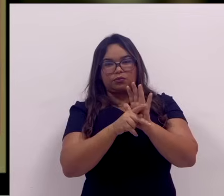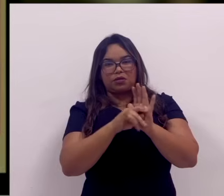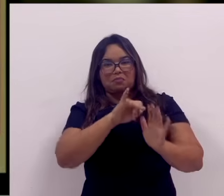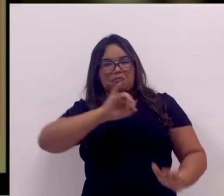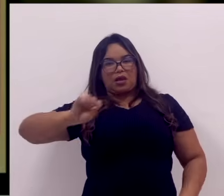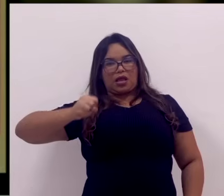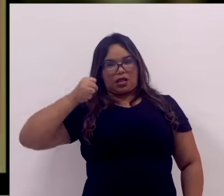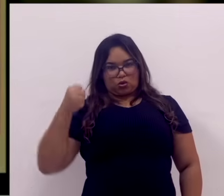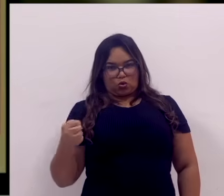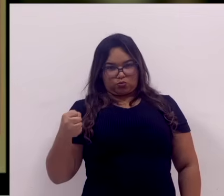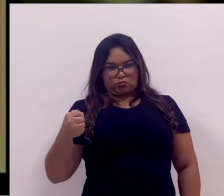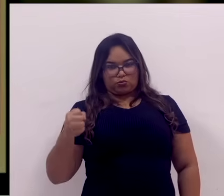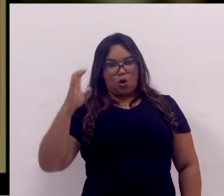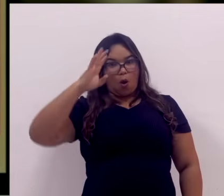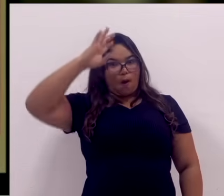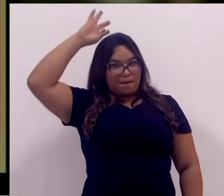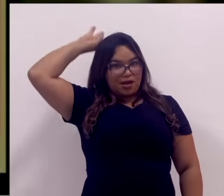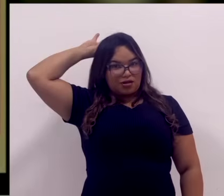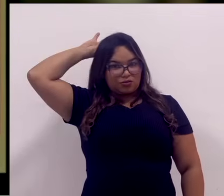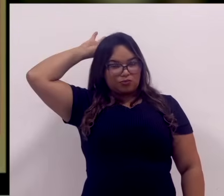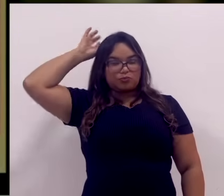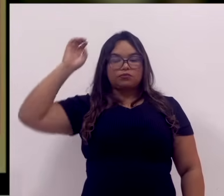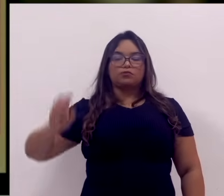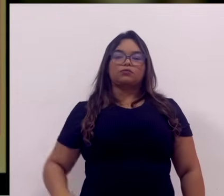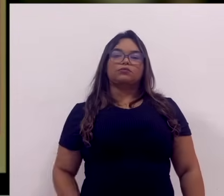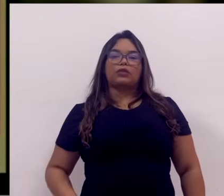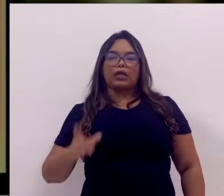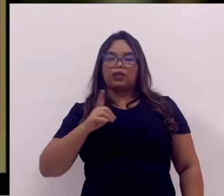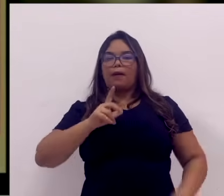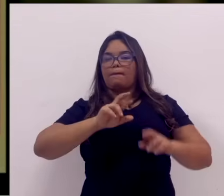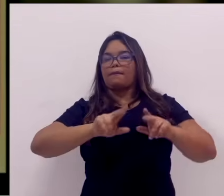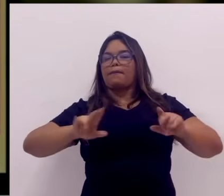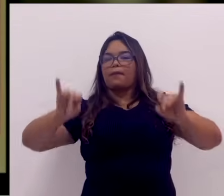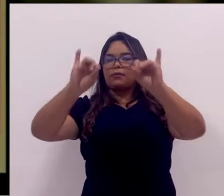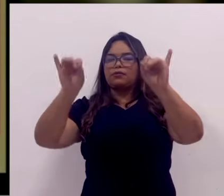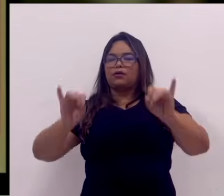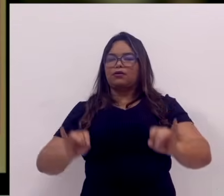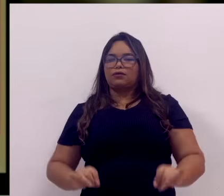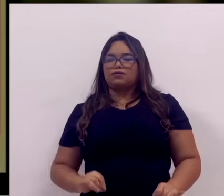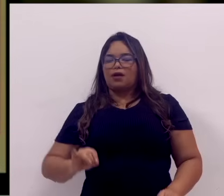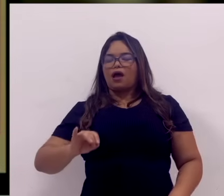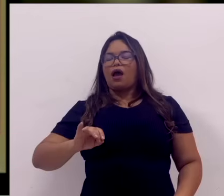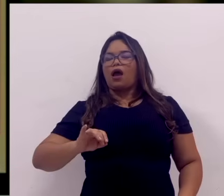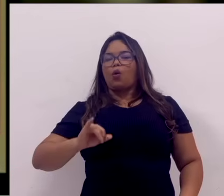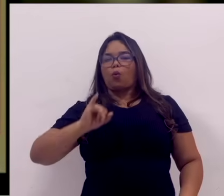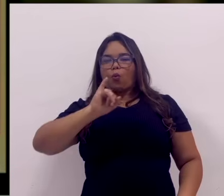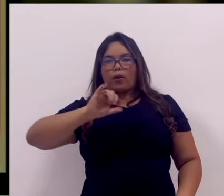E ao imperador romano, que era como uma divindade.